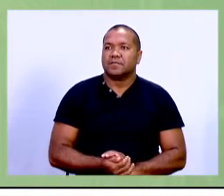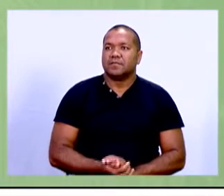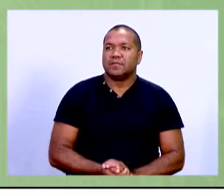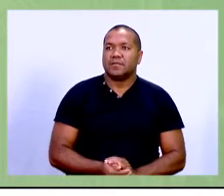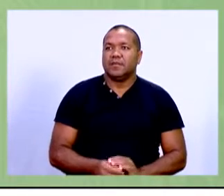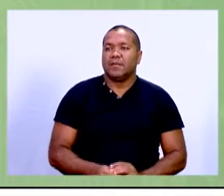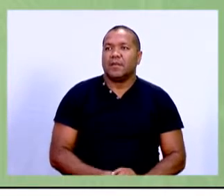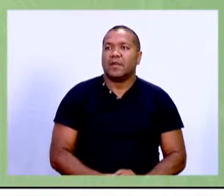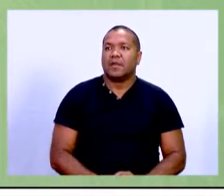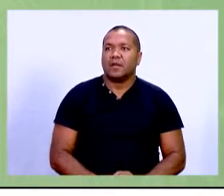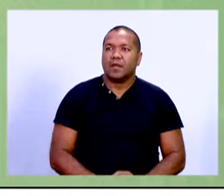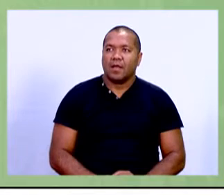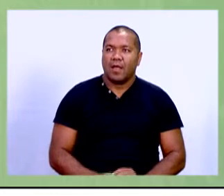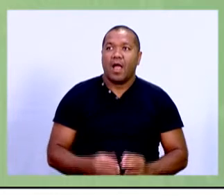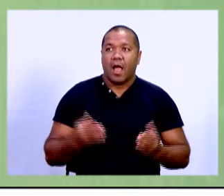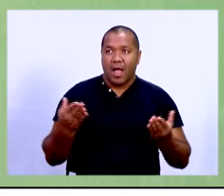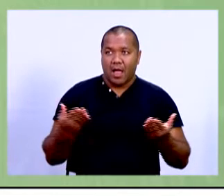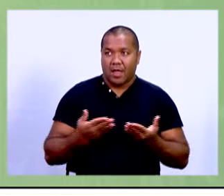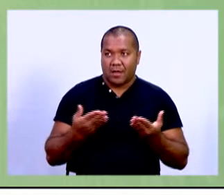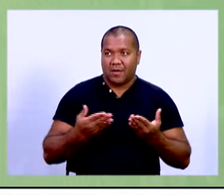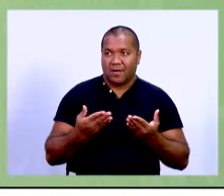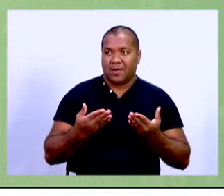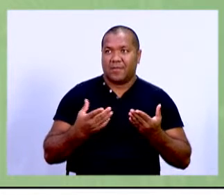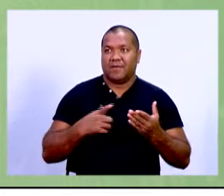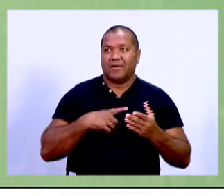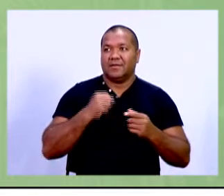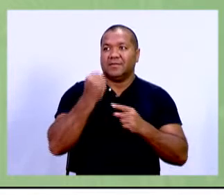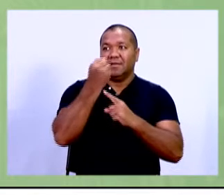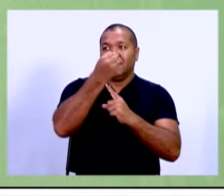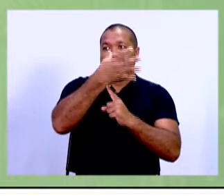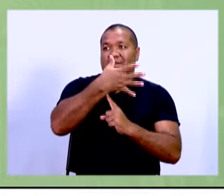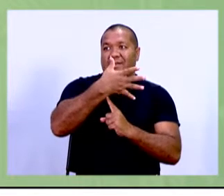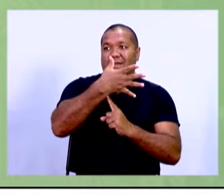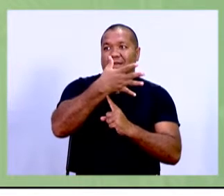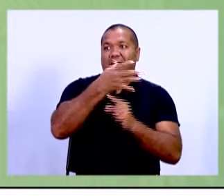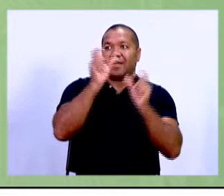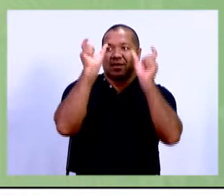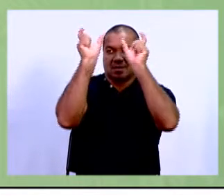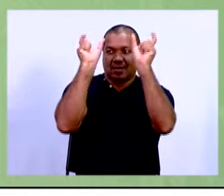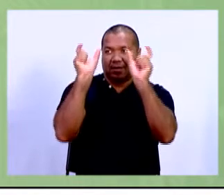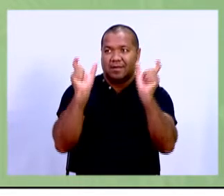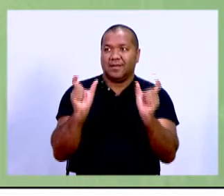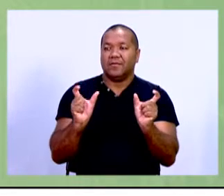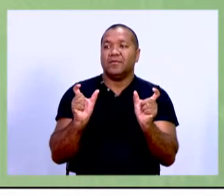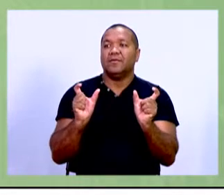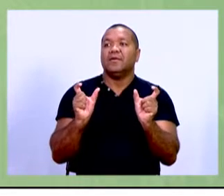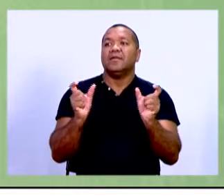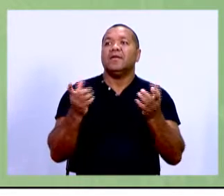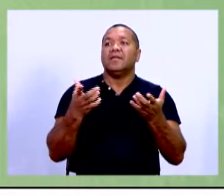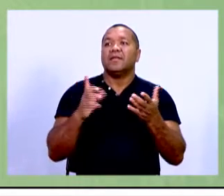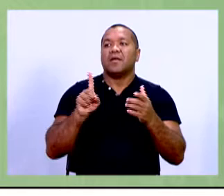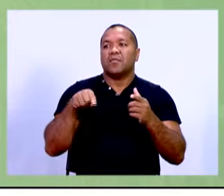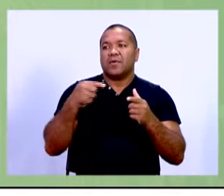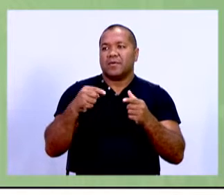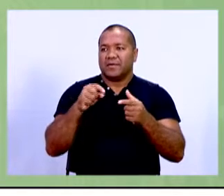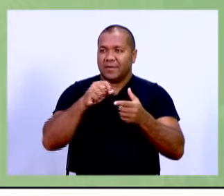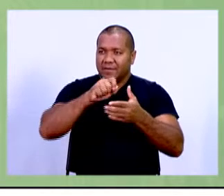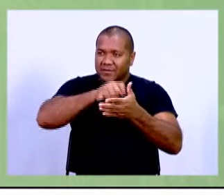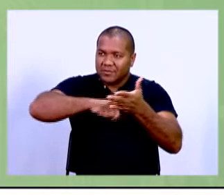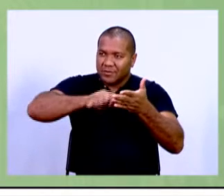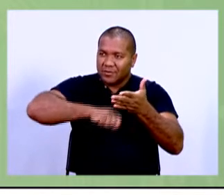Vamos passar agora para a fase de arquitetura e daqui a pouco a gente entra na fase de documentação. Então, aqui nós vamos